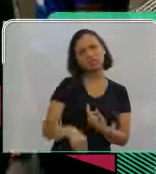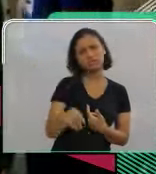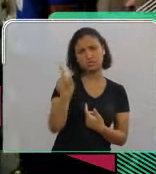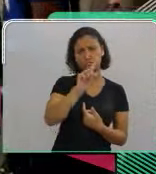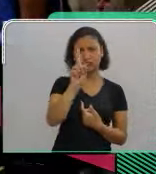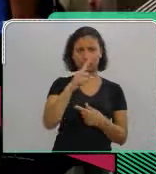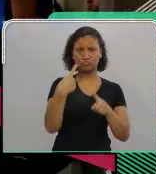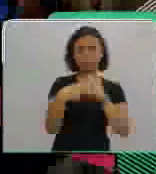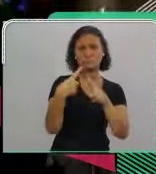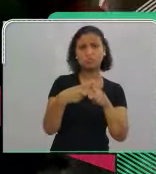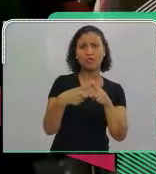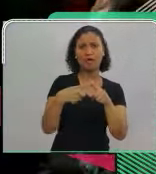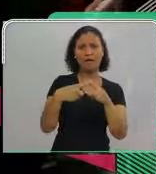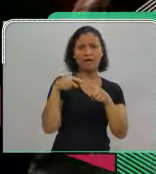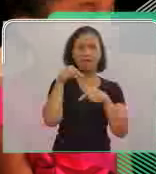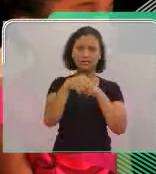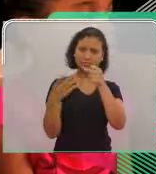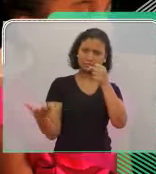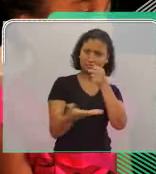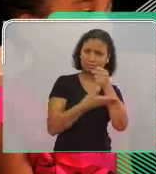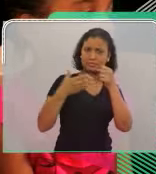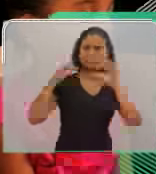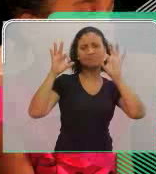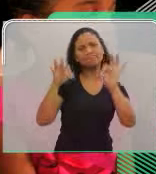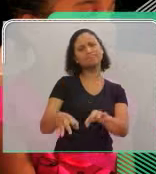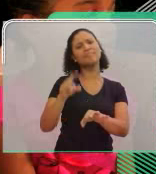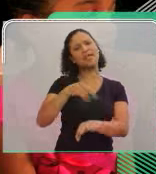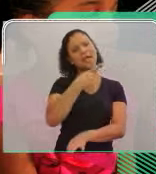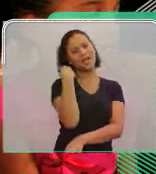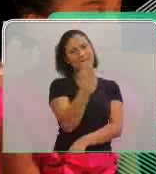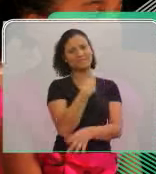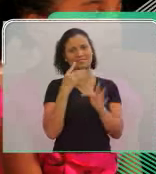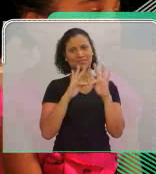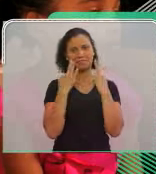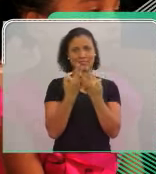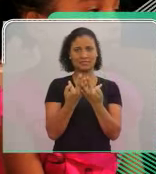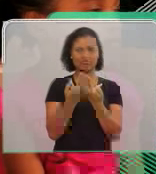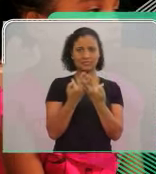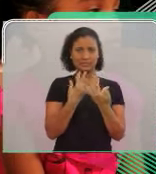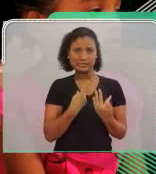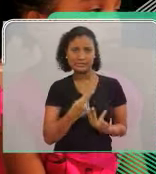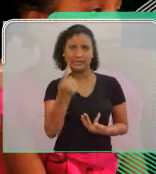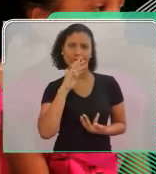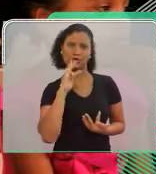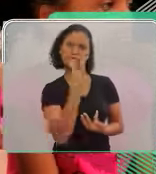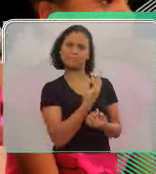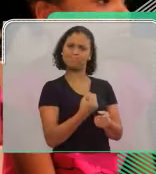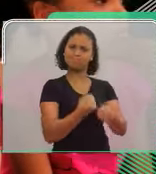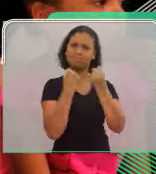são o meu coração. Eu peço para quem estiver assistindo